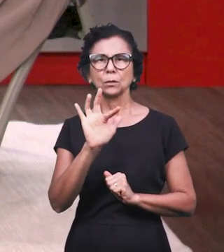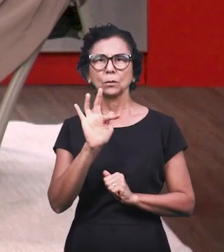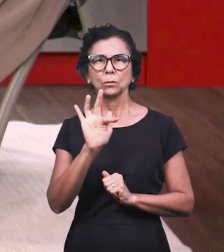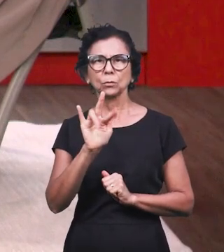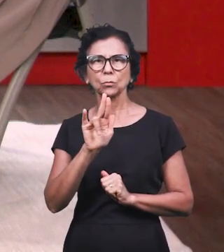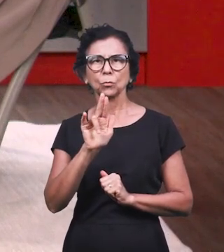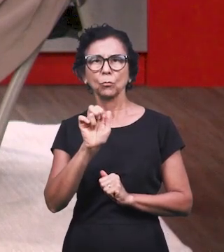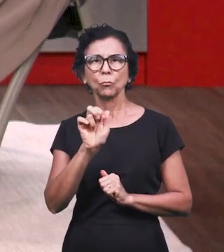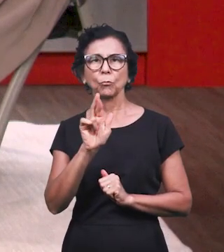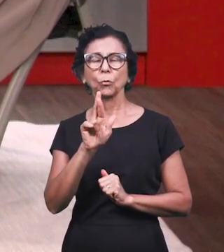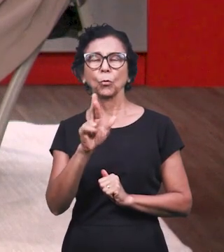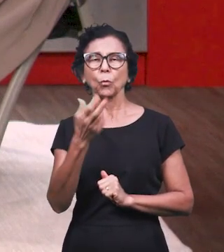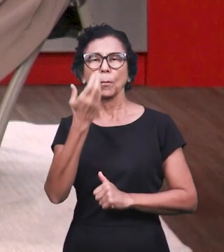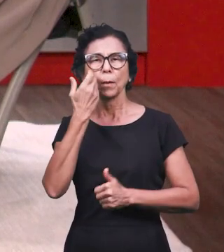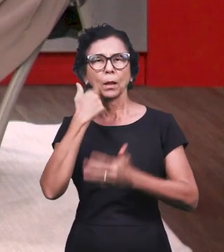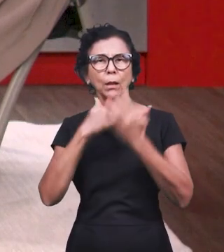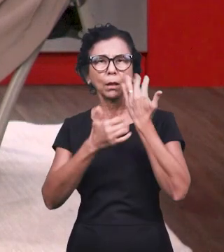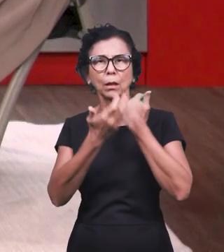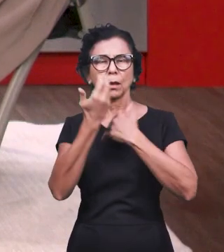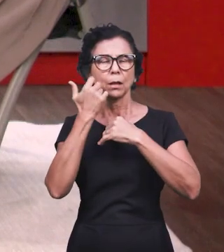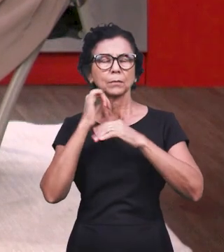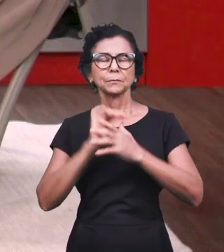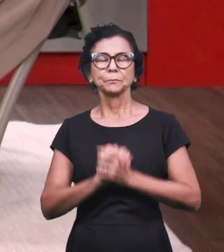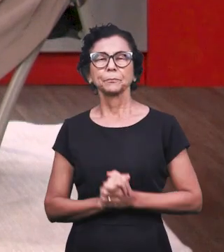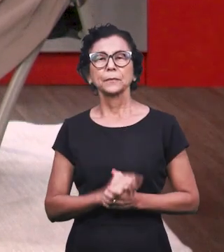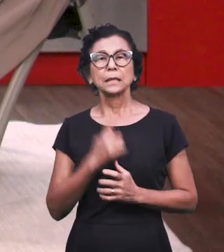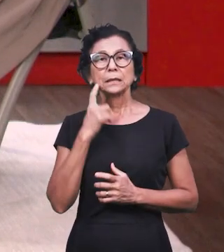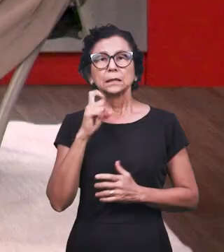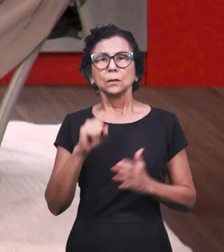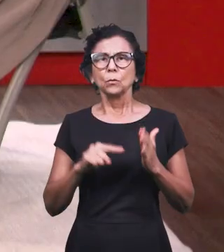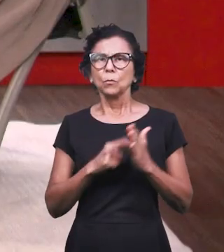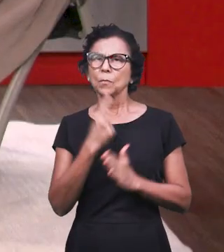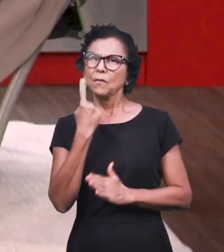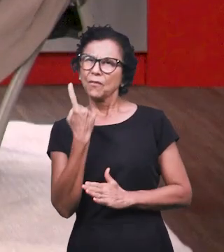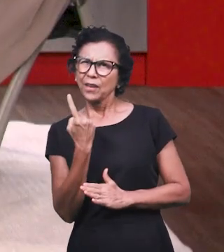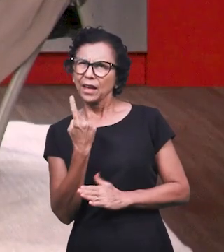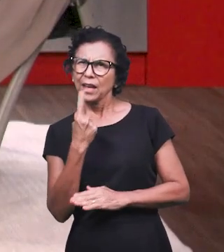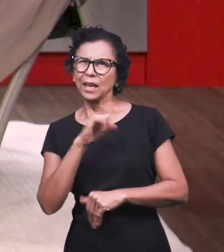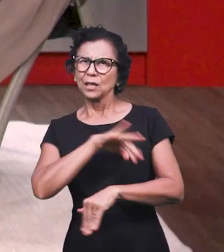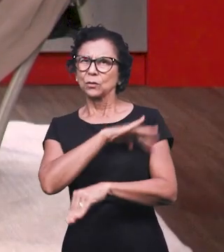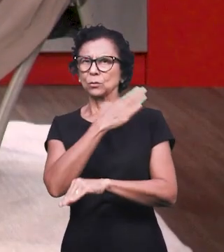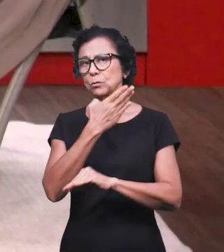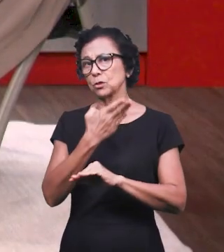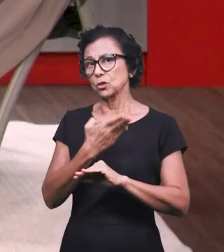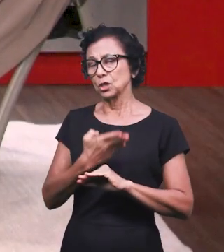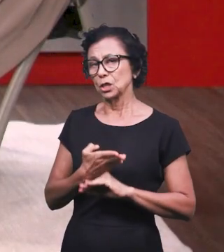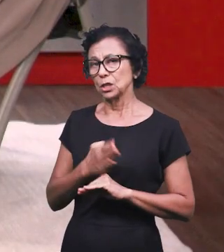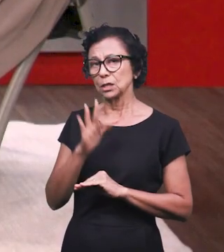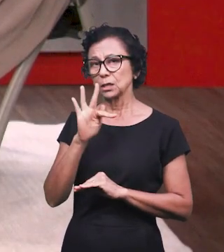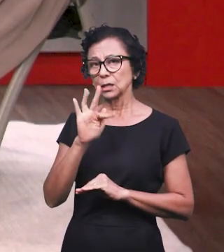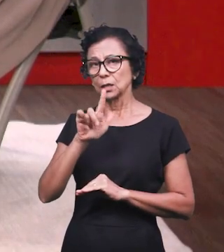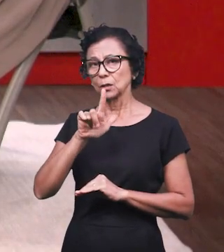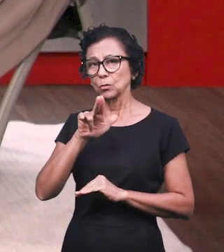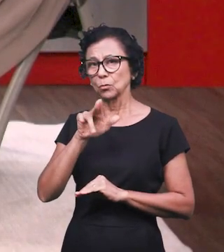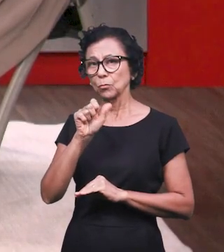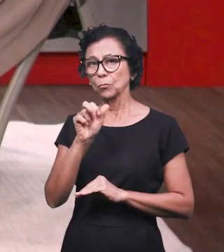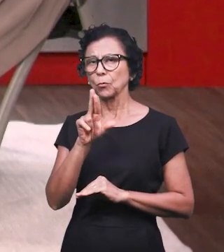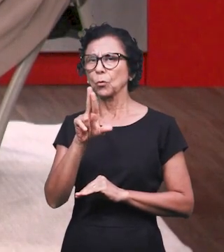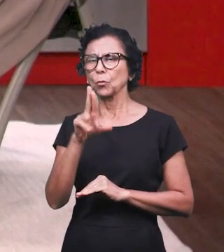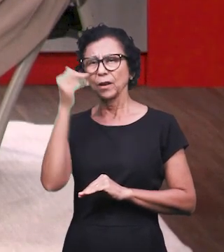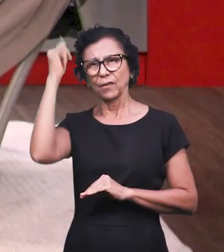é interessante usar pelo menos uma vez por dia, porque ele tem um flúor, vai também prevenir a cárie dentária, vai